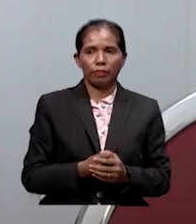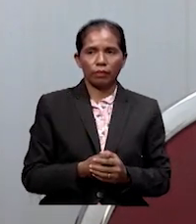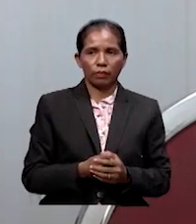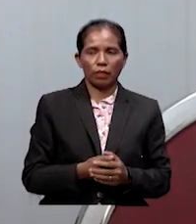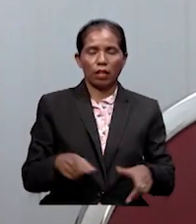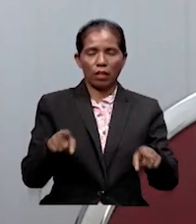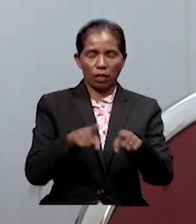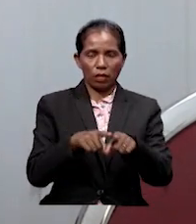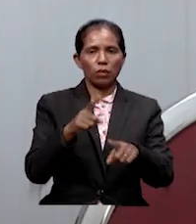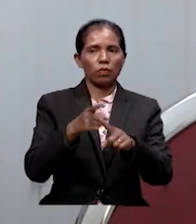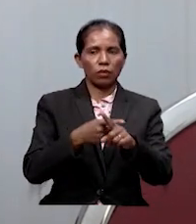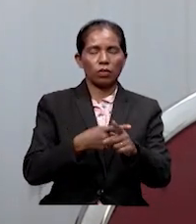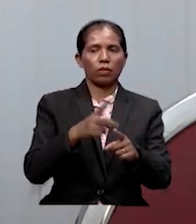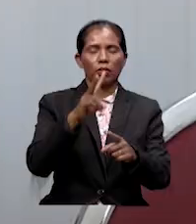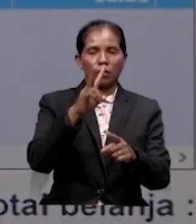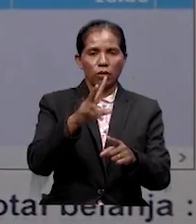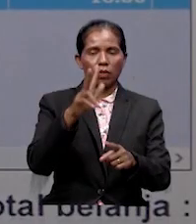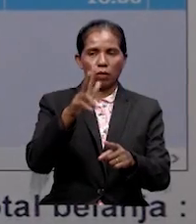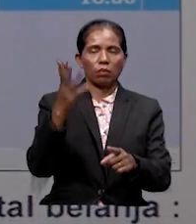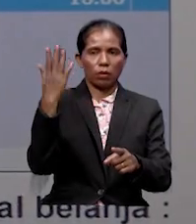ho pulang rua tolu liba.